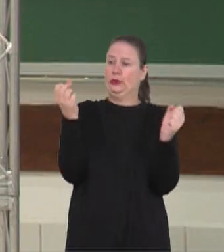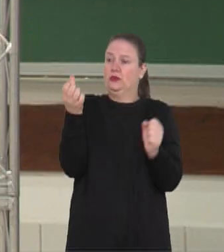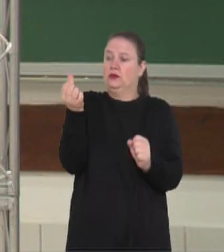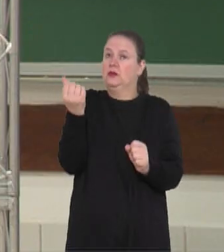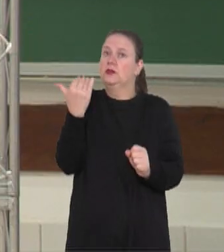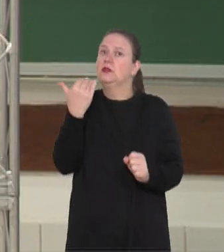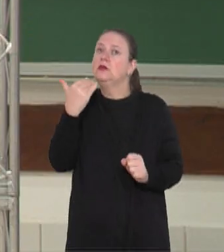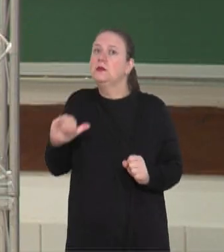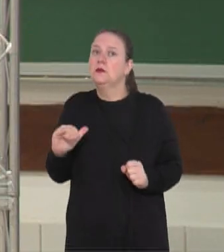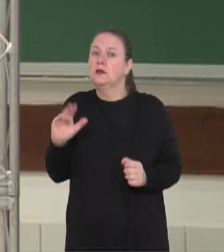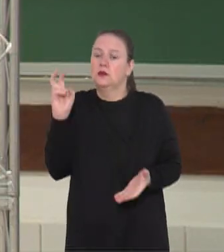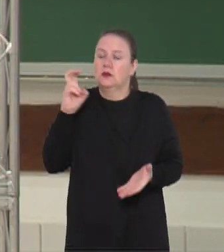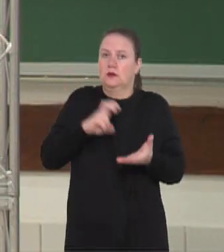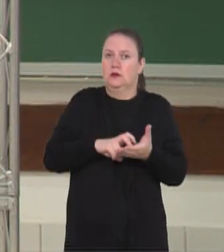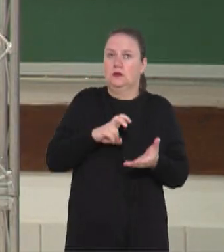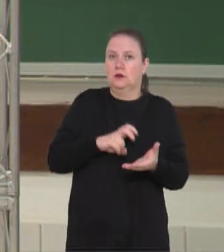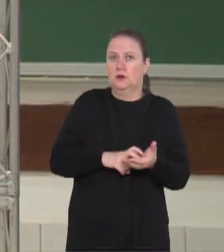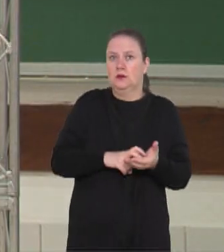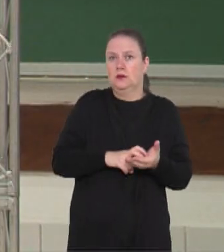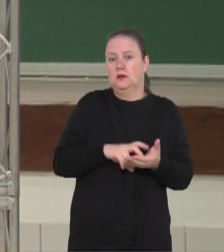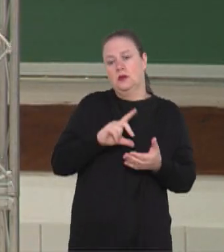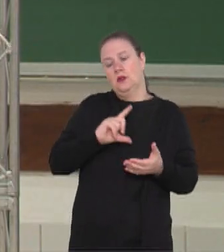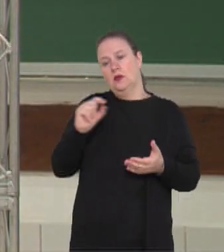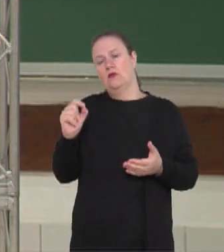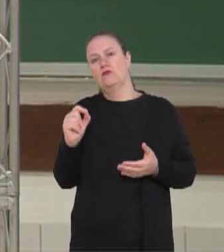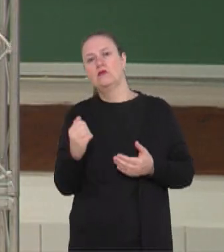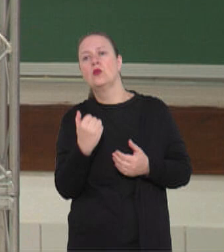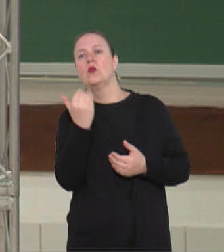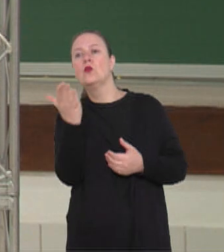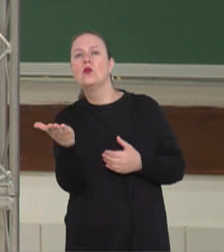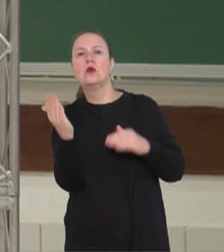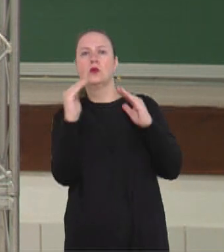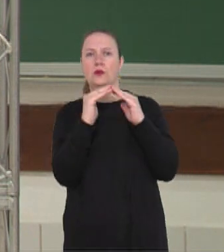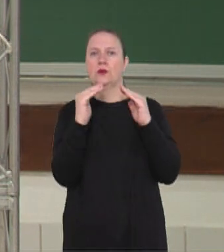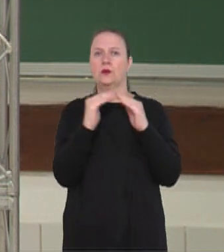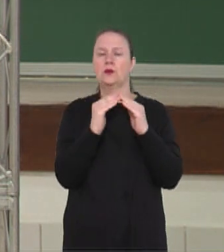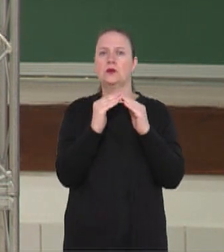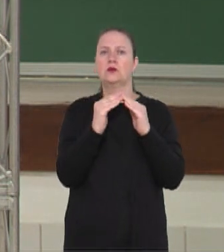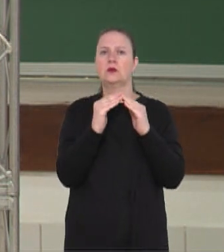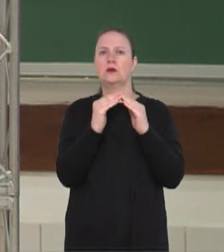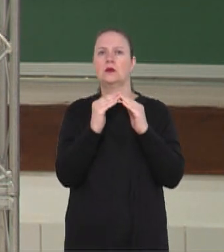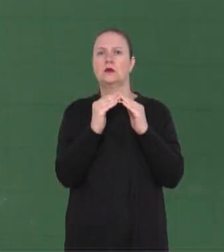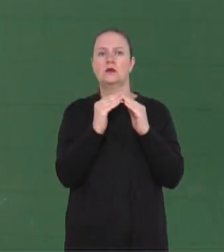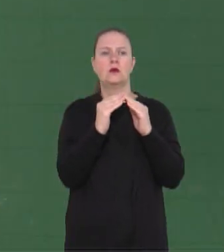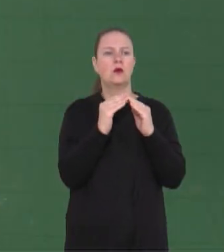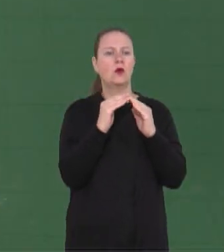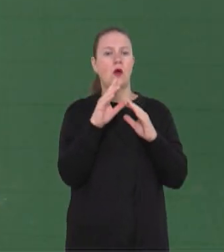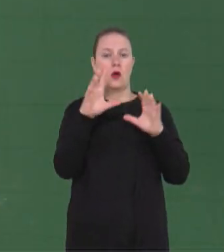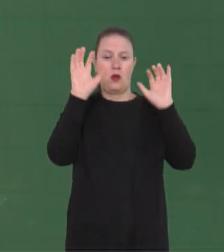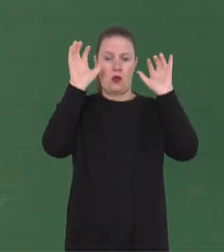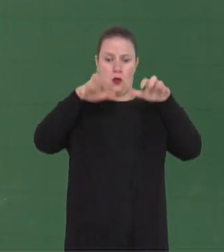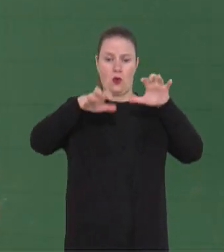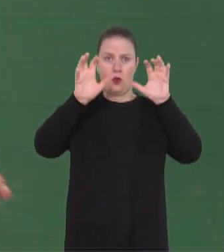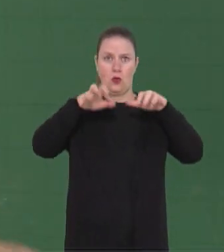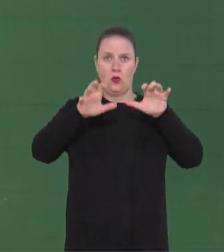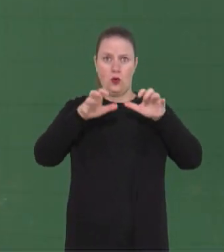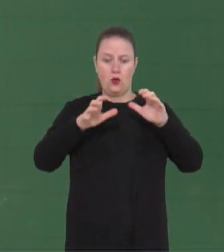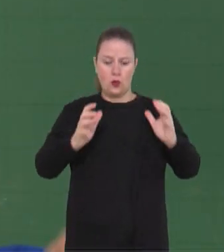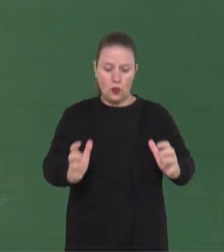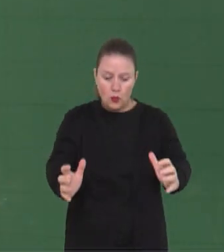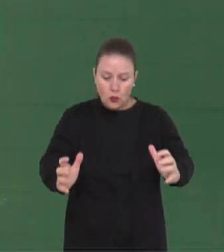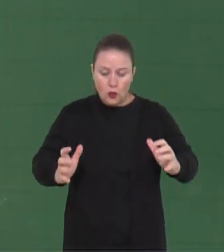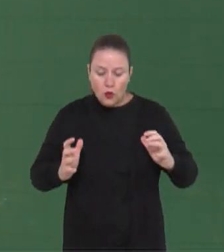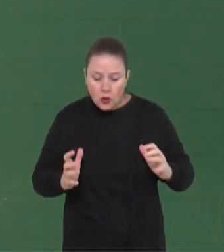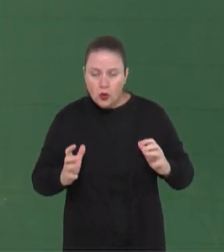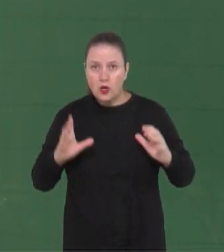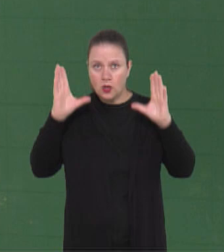manhã e vai para fora, para o lado de fora da casa, to collect rainwater, para coletar a água da chuva que ela deixou os baldes